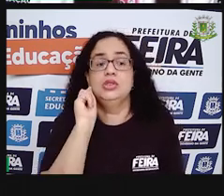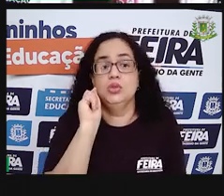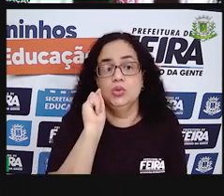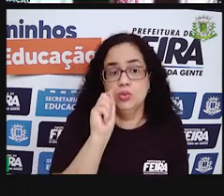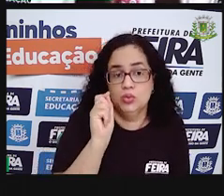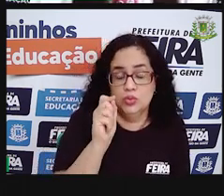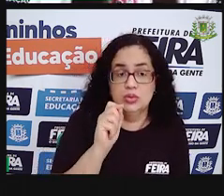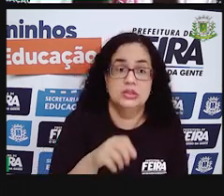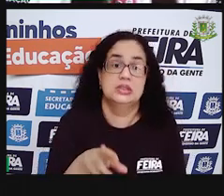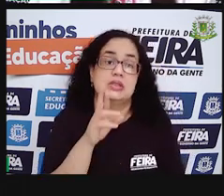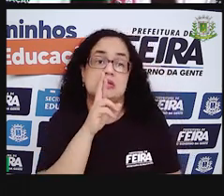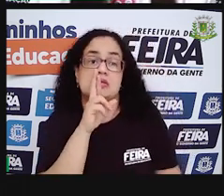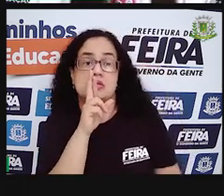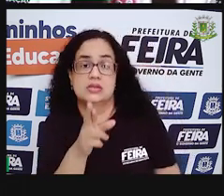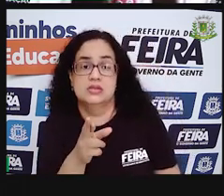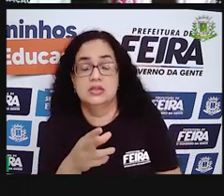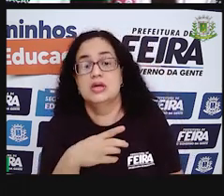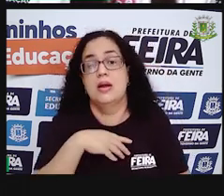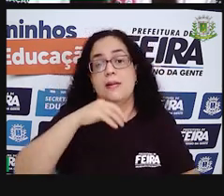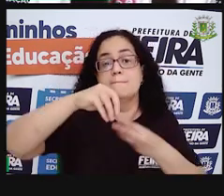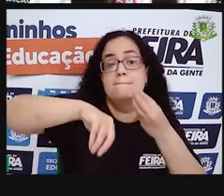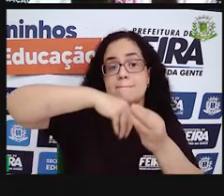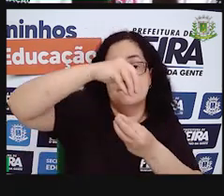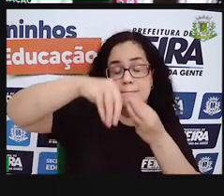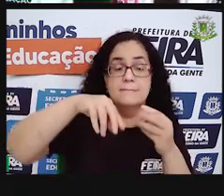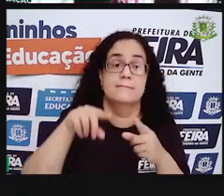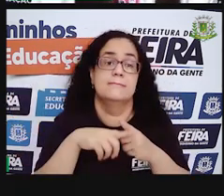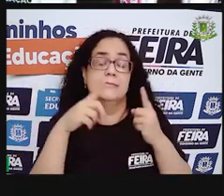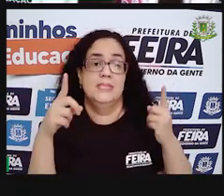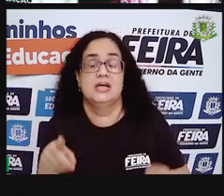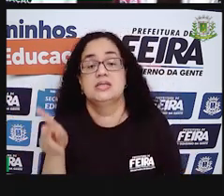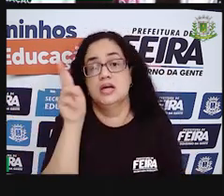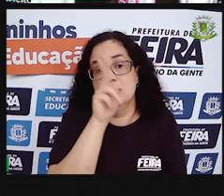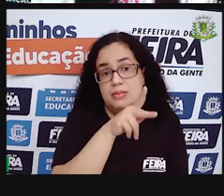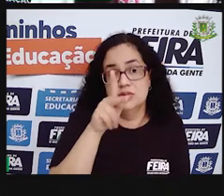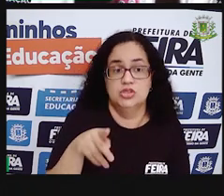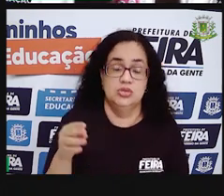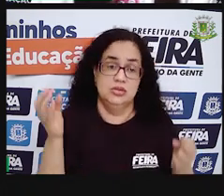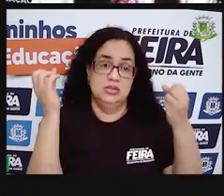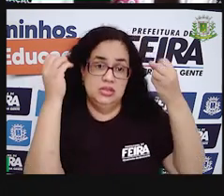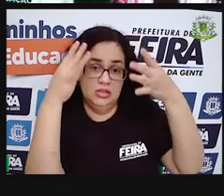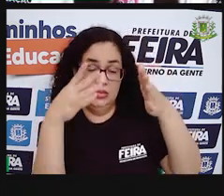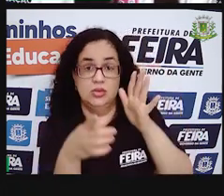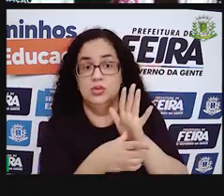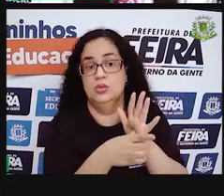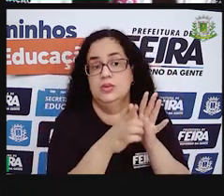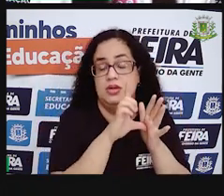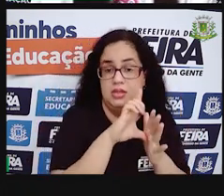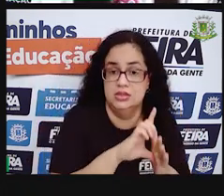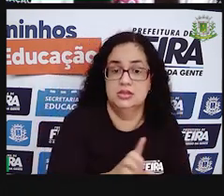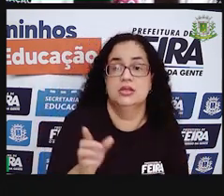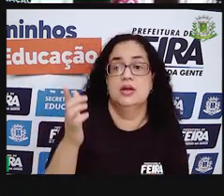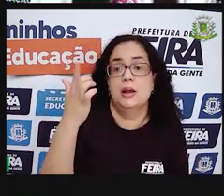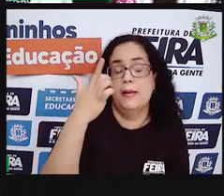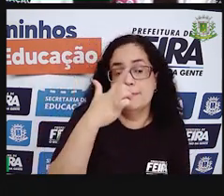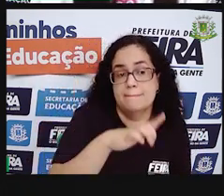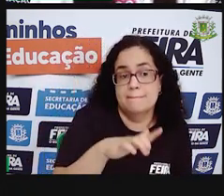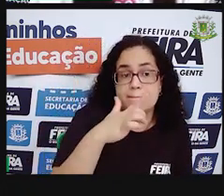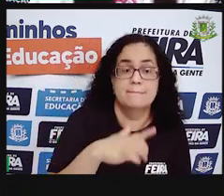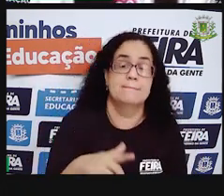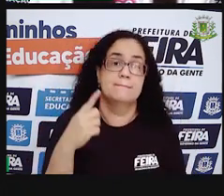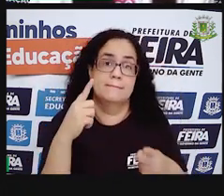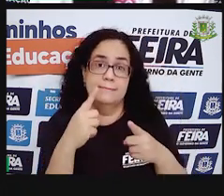definir os resultados da miscigenação. Mas a Pro já falou isso na aula anterior e vai repetir, não é? Porque é